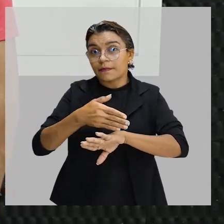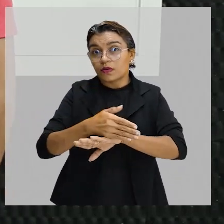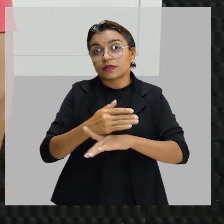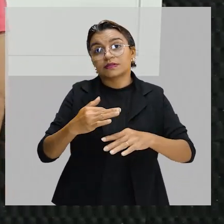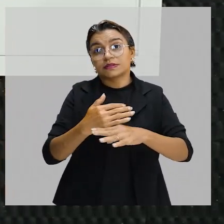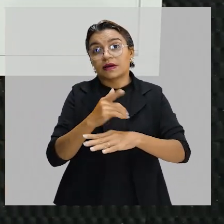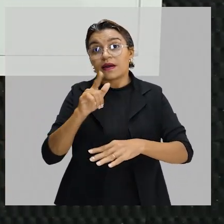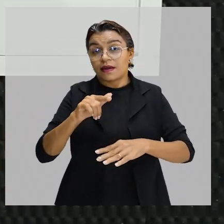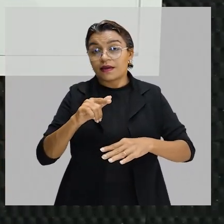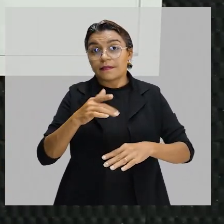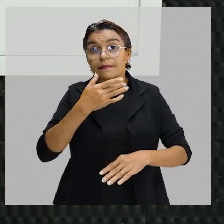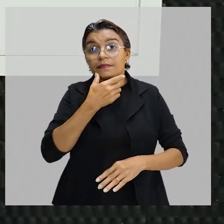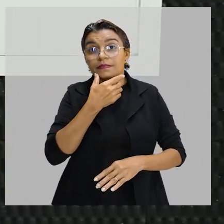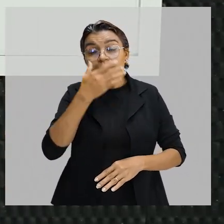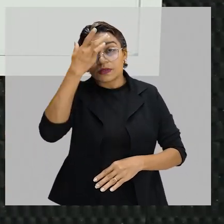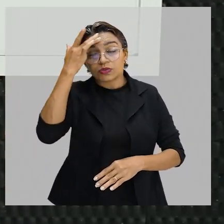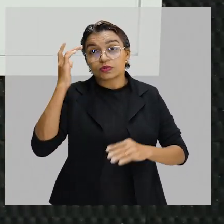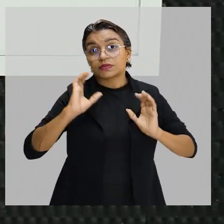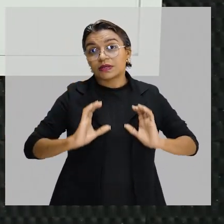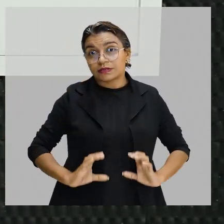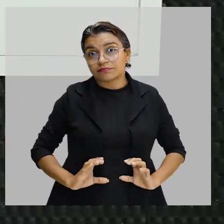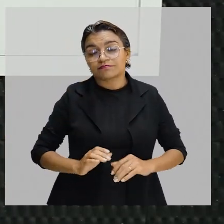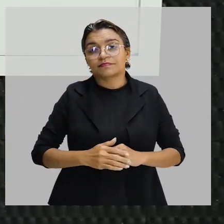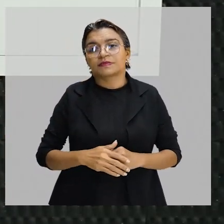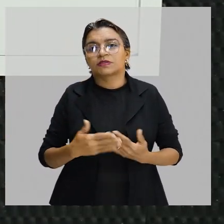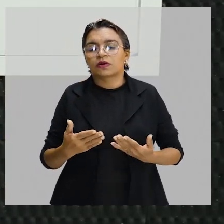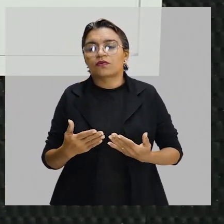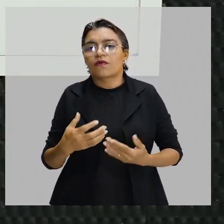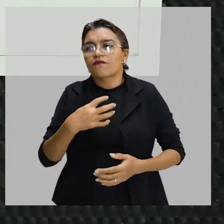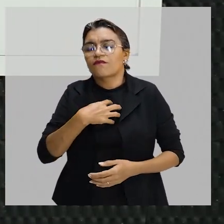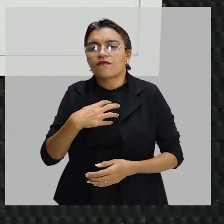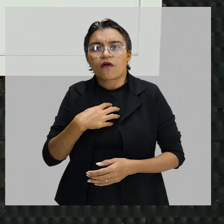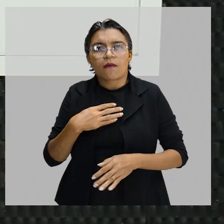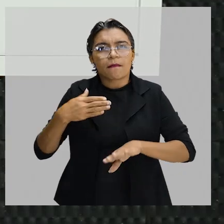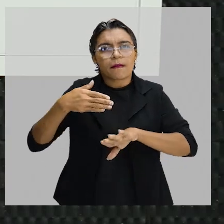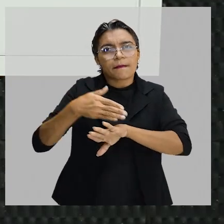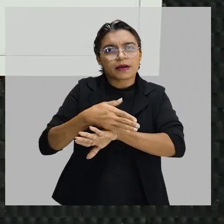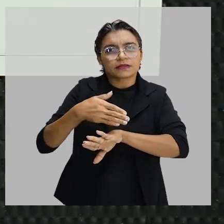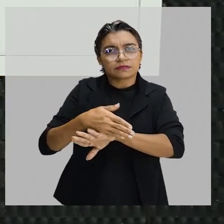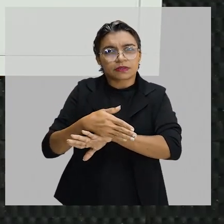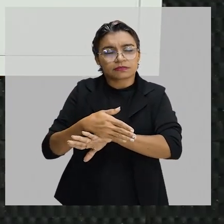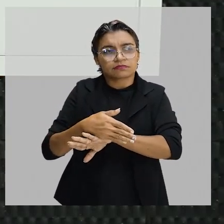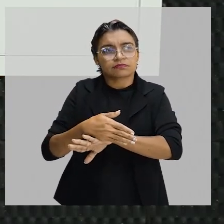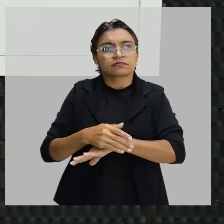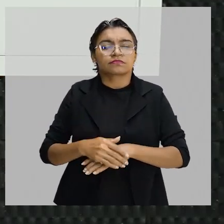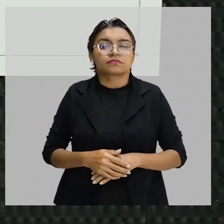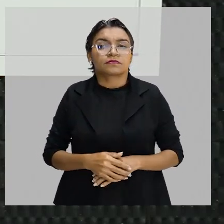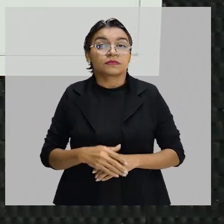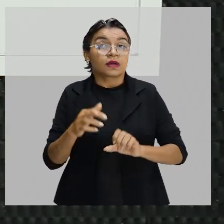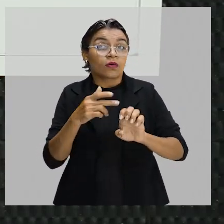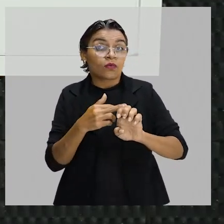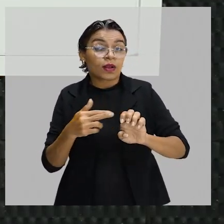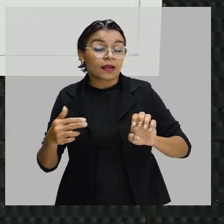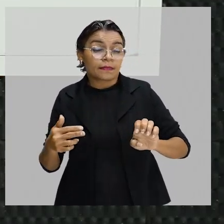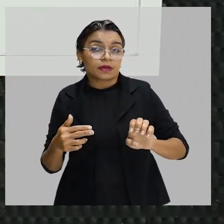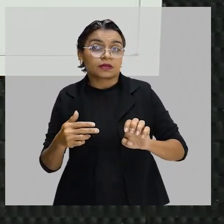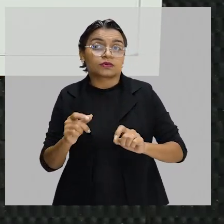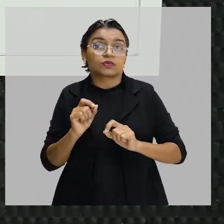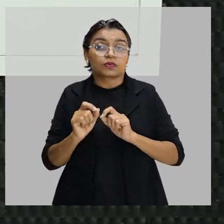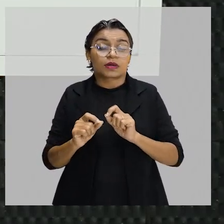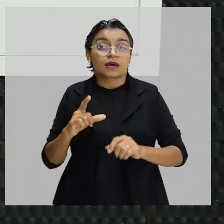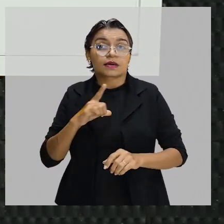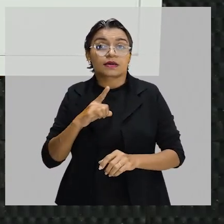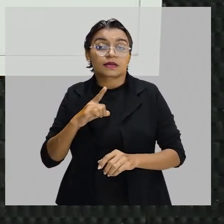cidadão. Então, a forma de participação, certo? Ou os elementos que constituem